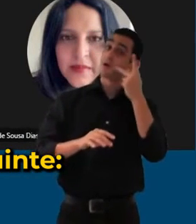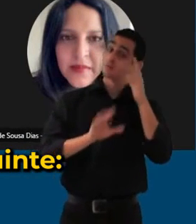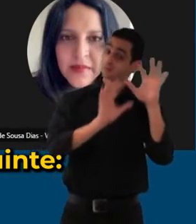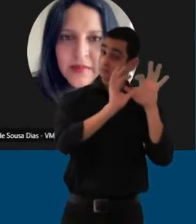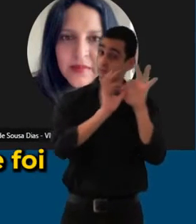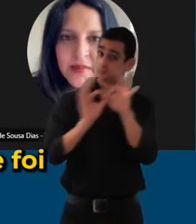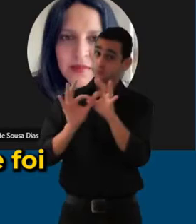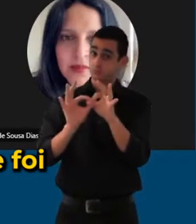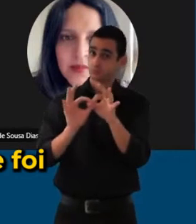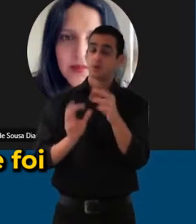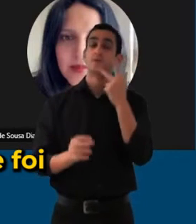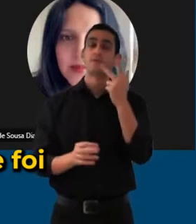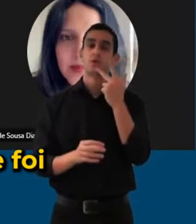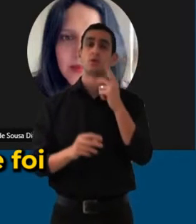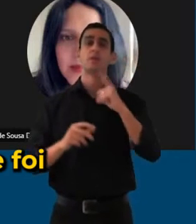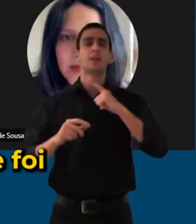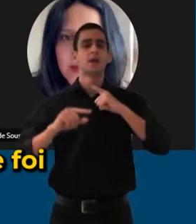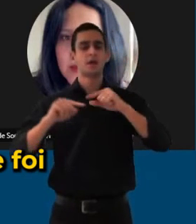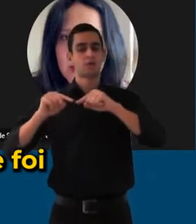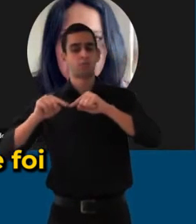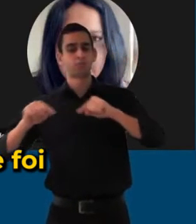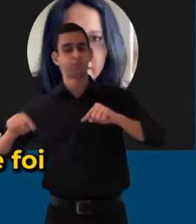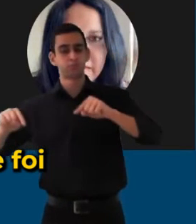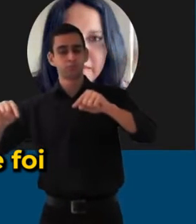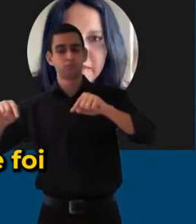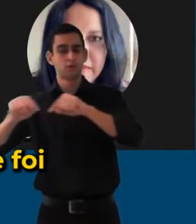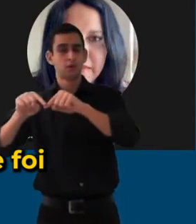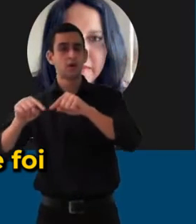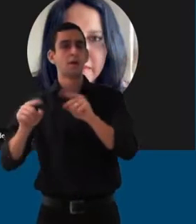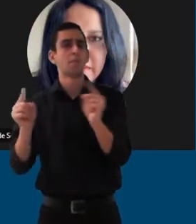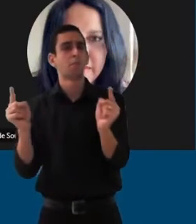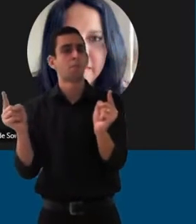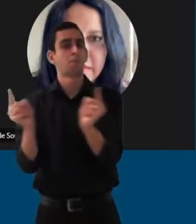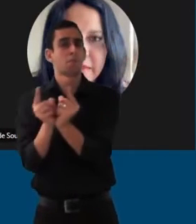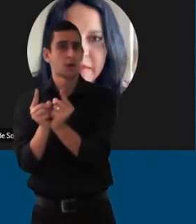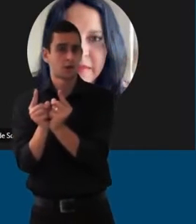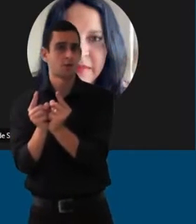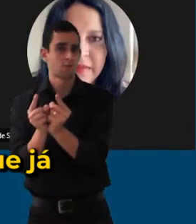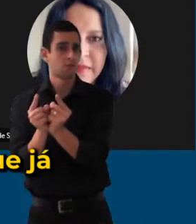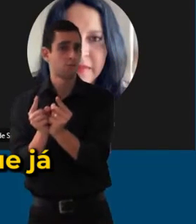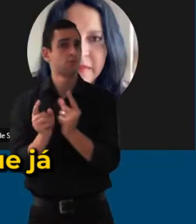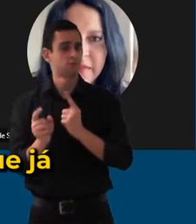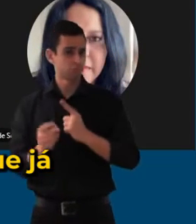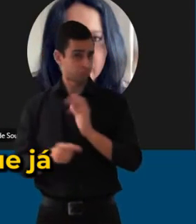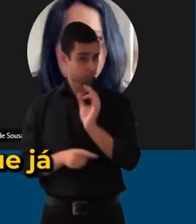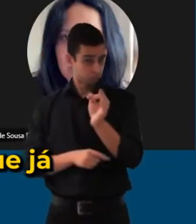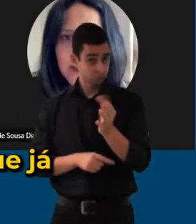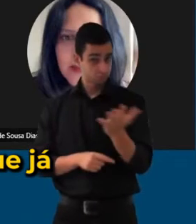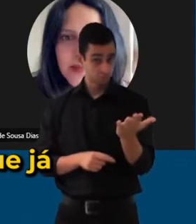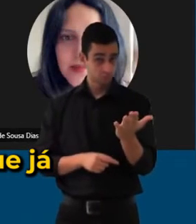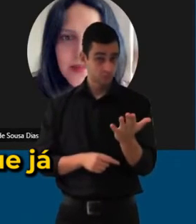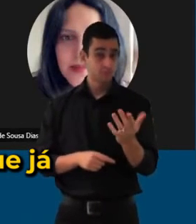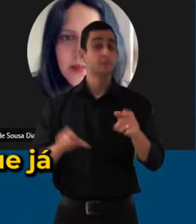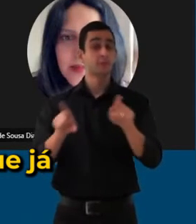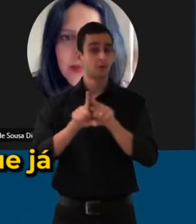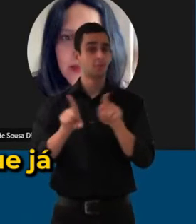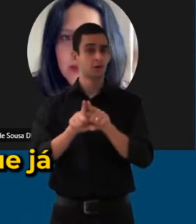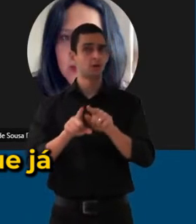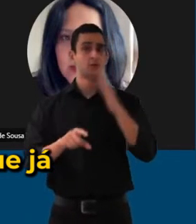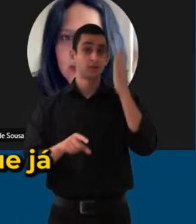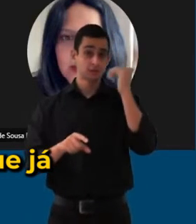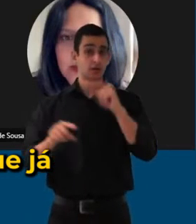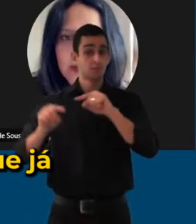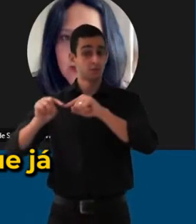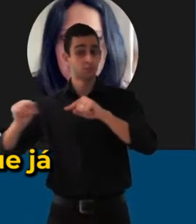nós mineramos uma área muito inferior à área que foi autorizada, e nós acabamos assumindo um passivo que